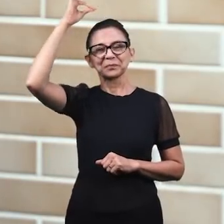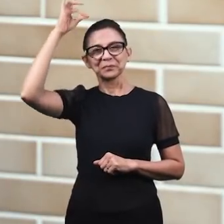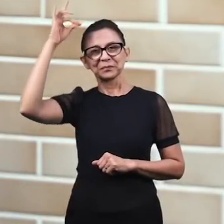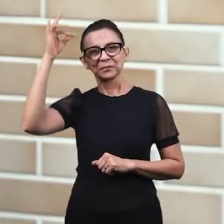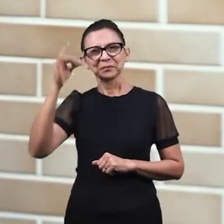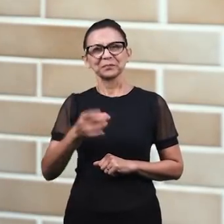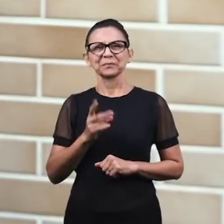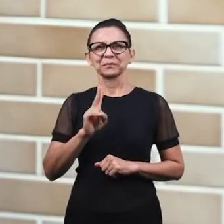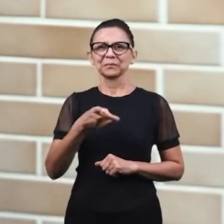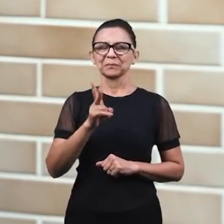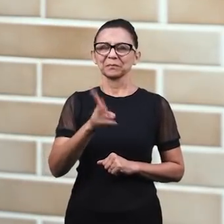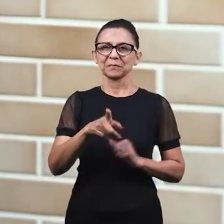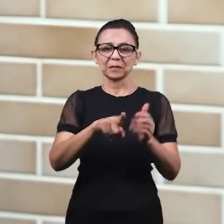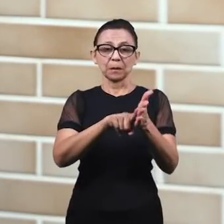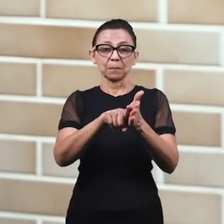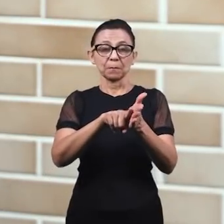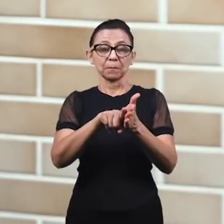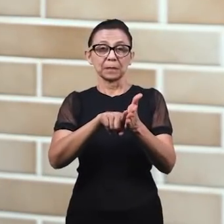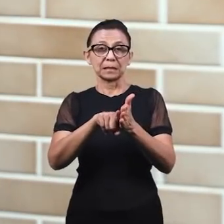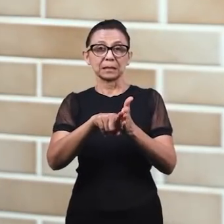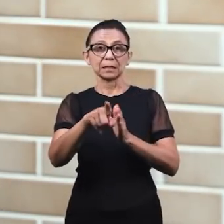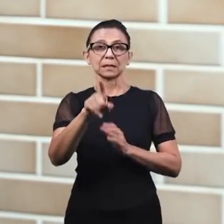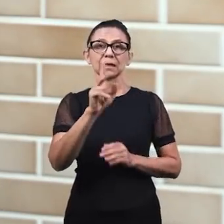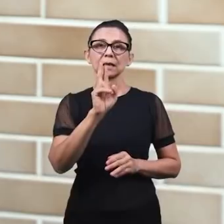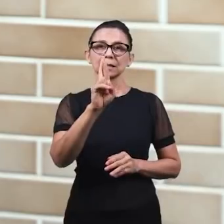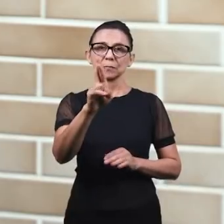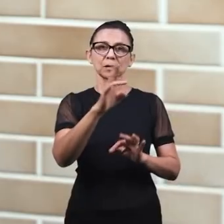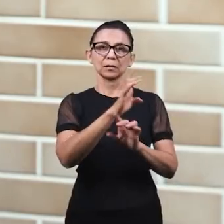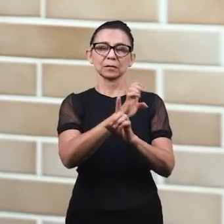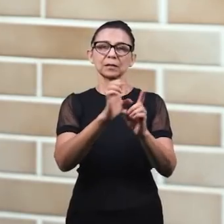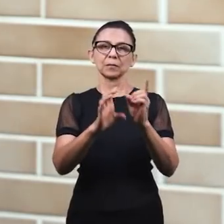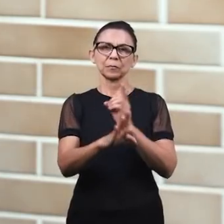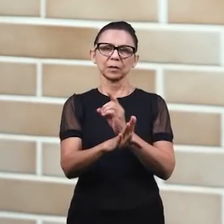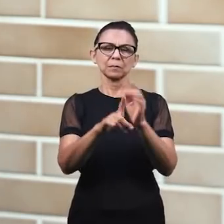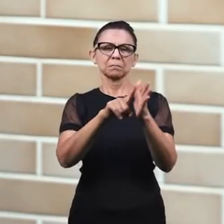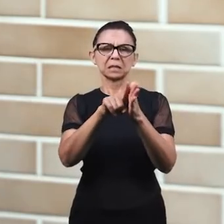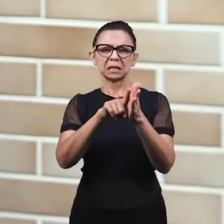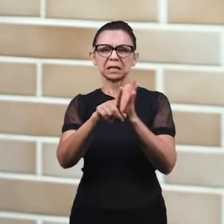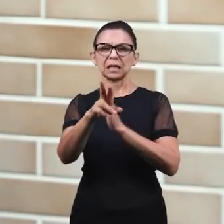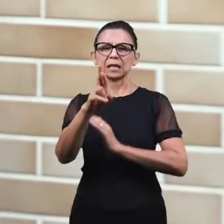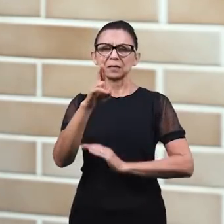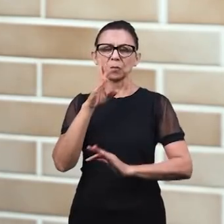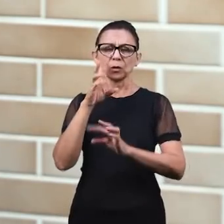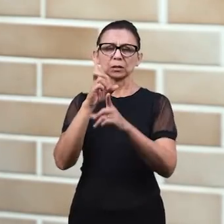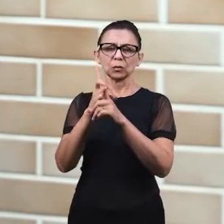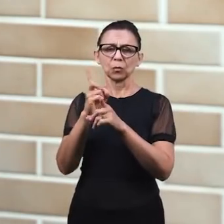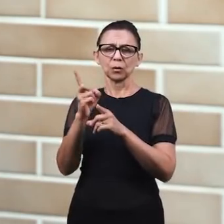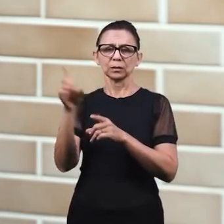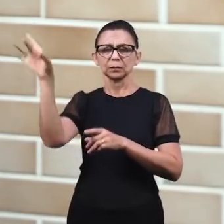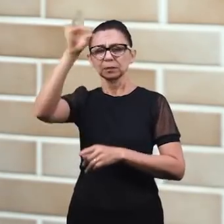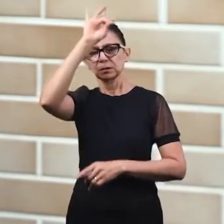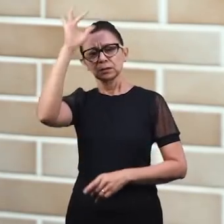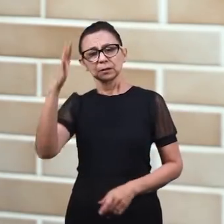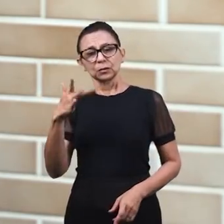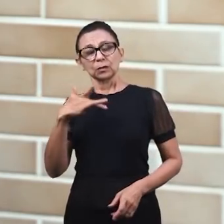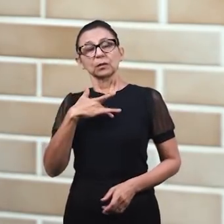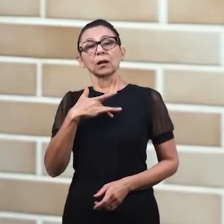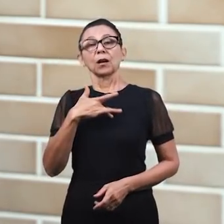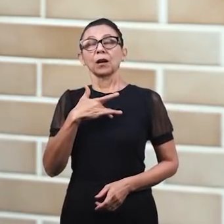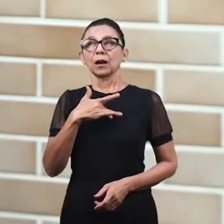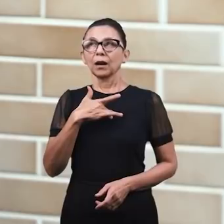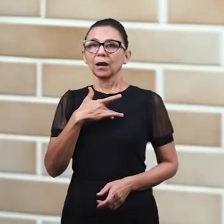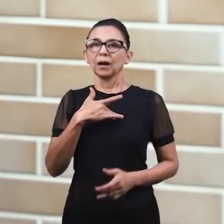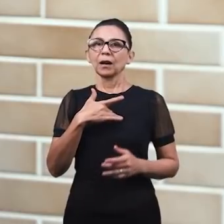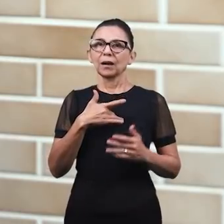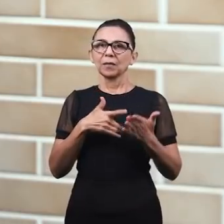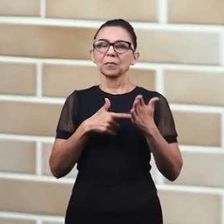cada vez que prepara uma resposta para a Escola Bíblica Dominical. Então essa expressão mostra o